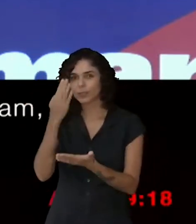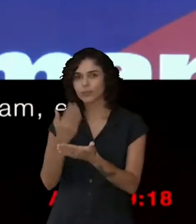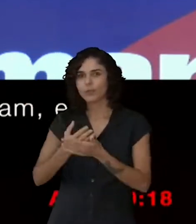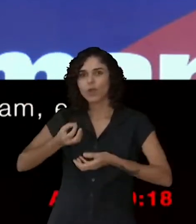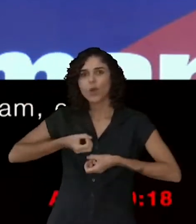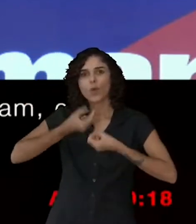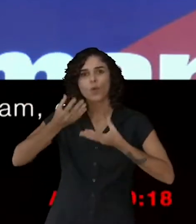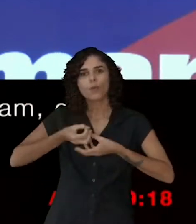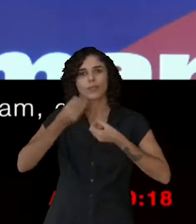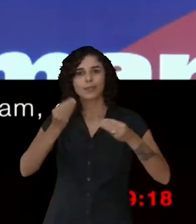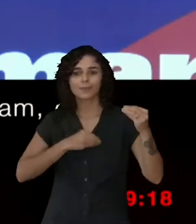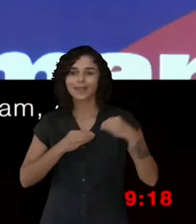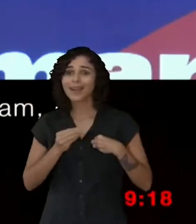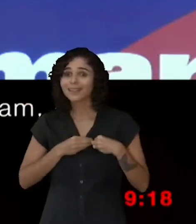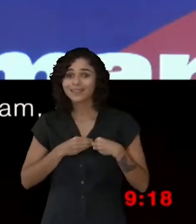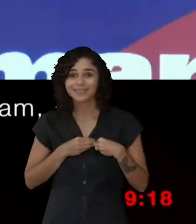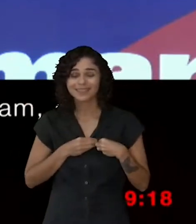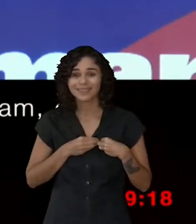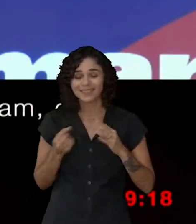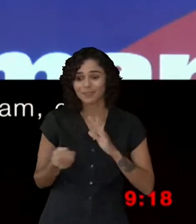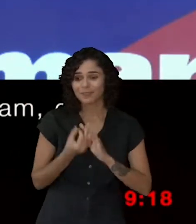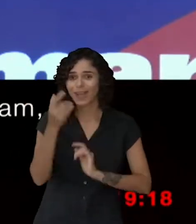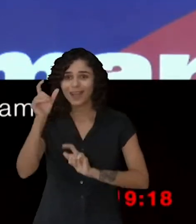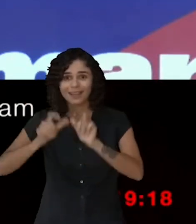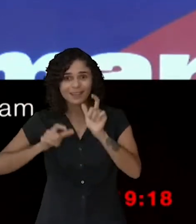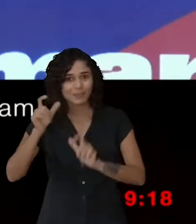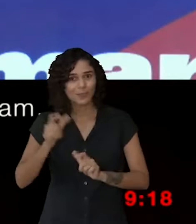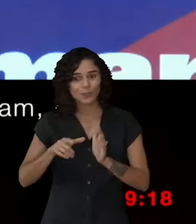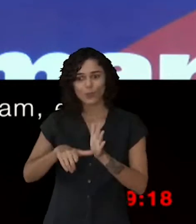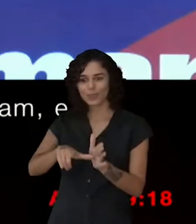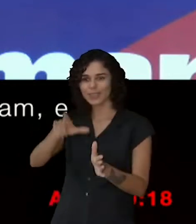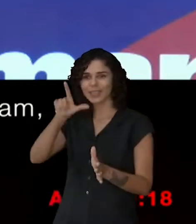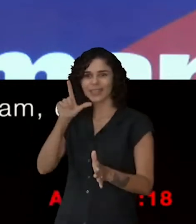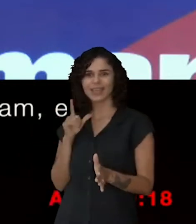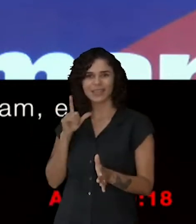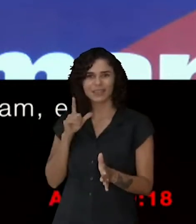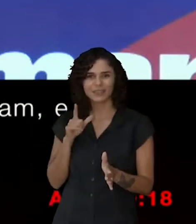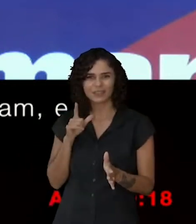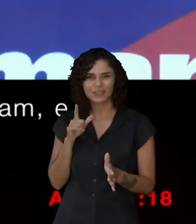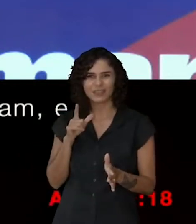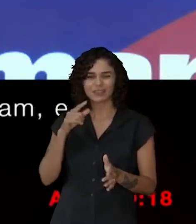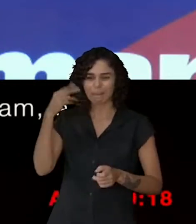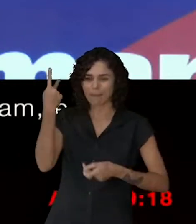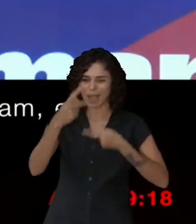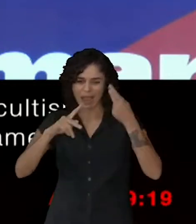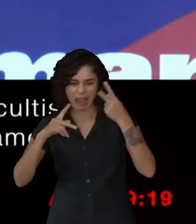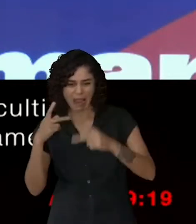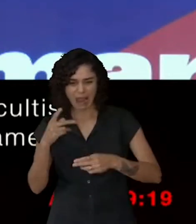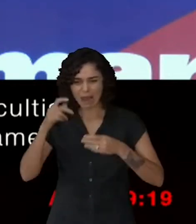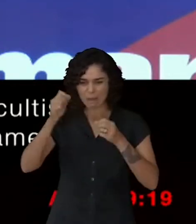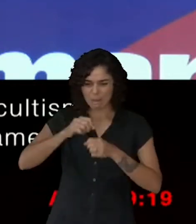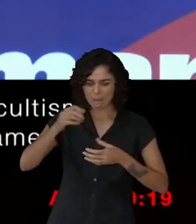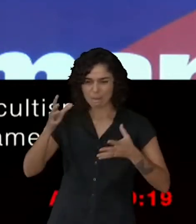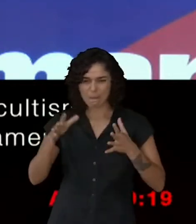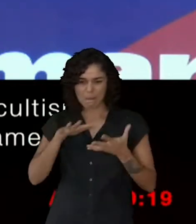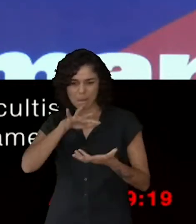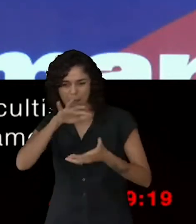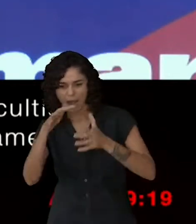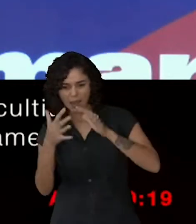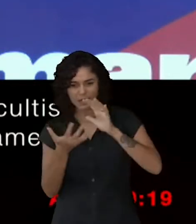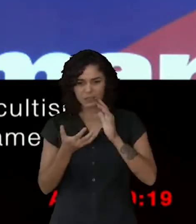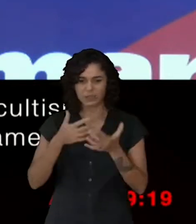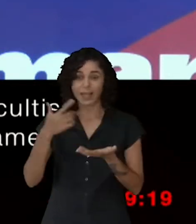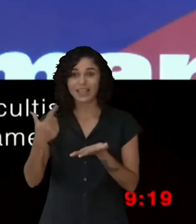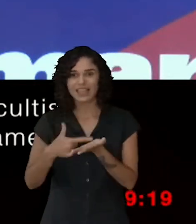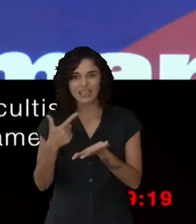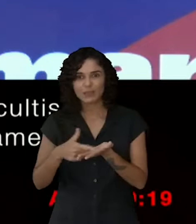obras pecaminosas. Vários deles que haviam praticado feitiçaria trouxeram seus livros de encantamentos e os